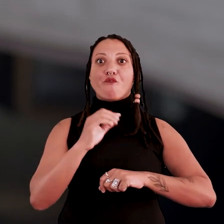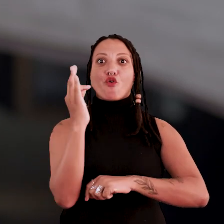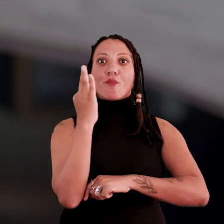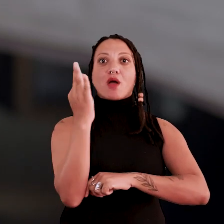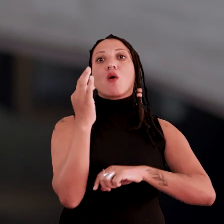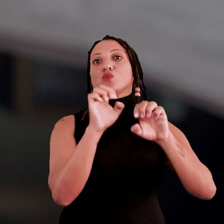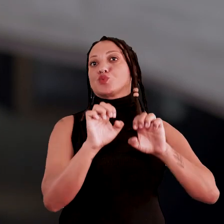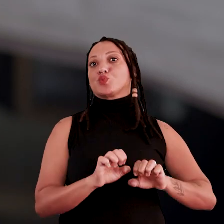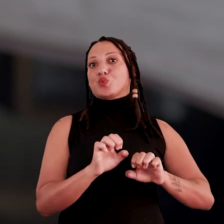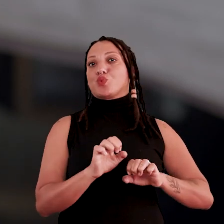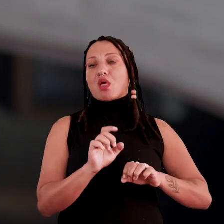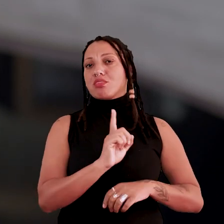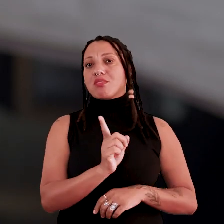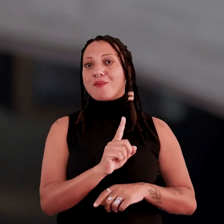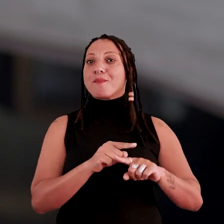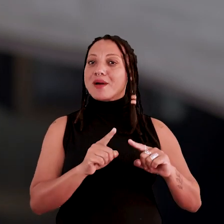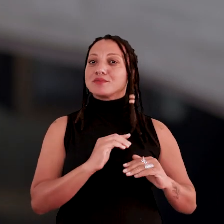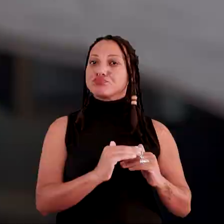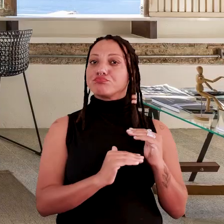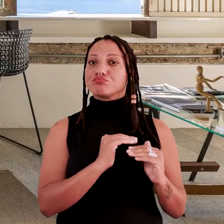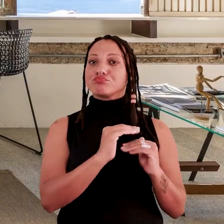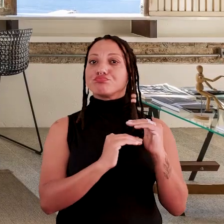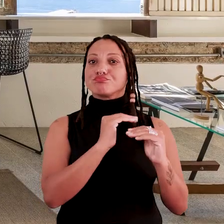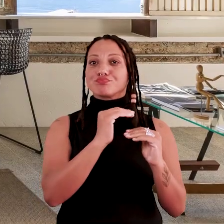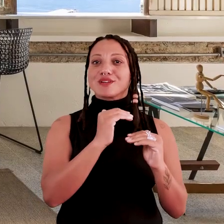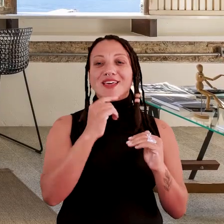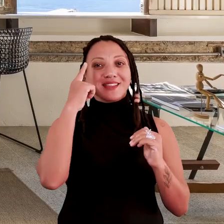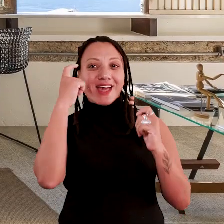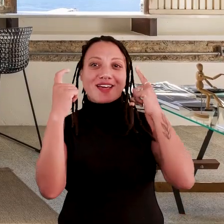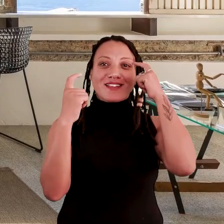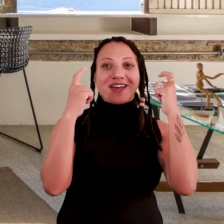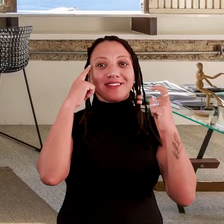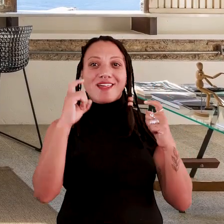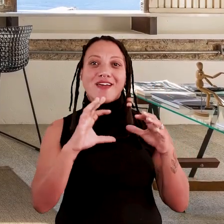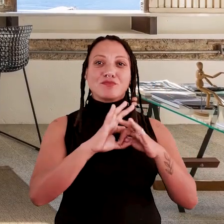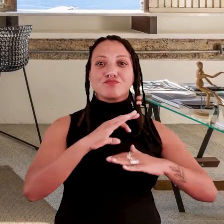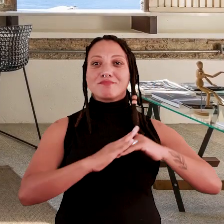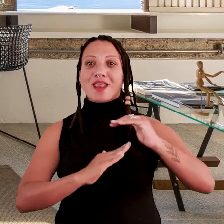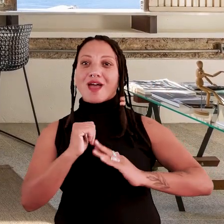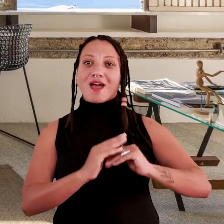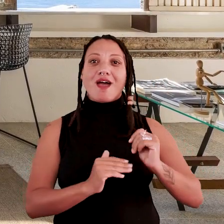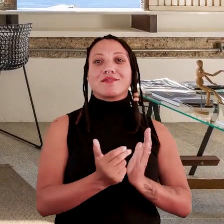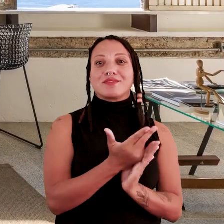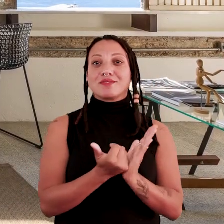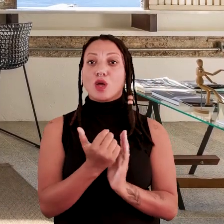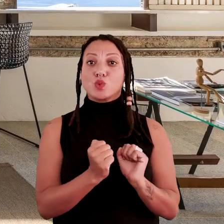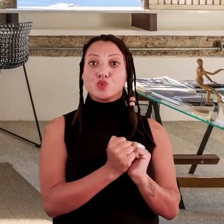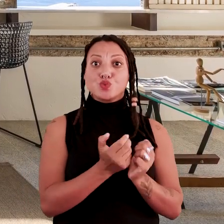muitas cabeças, a muitas mãos, a muitos desenhos. Eu um pouco sou a pessoa que faço uma síntese, que